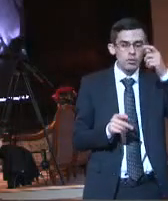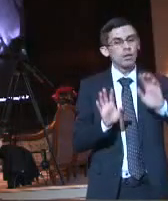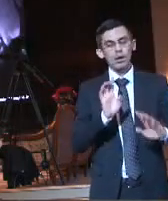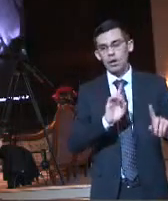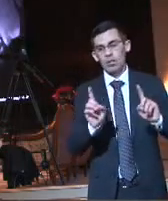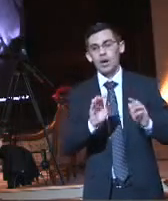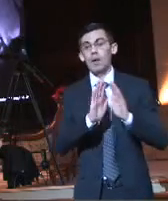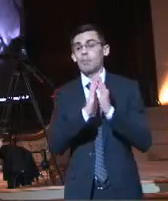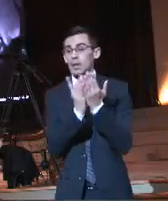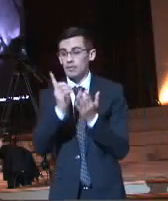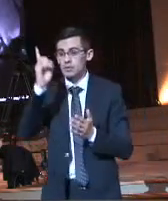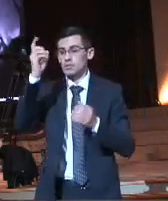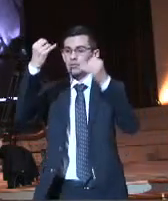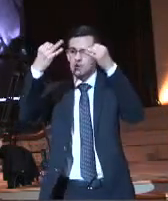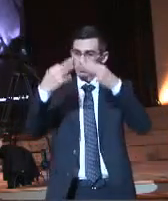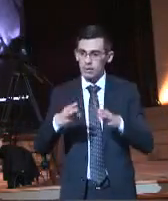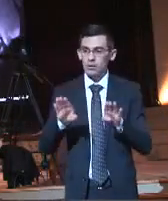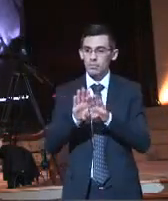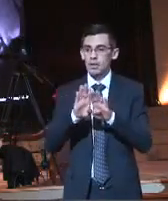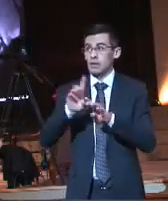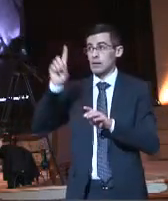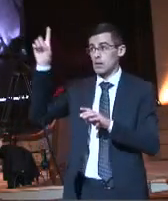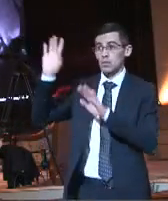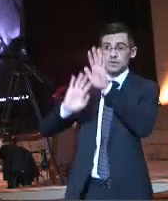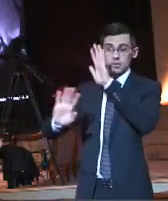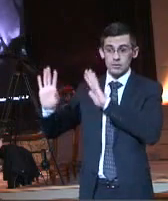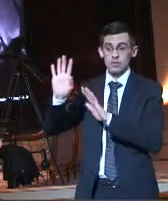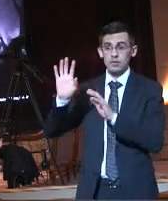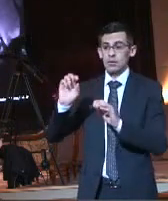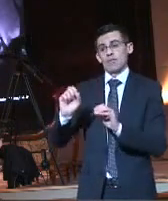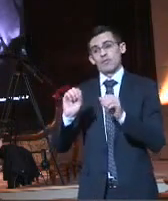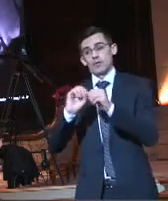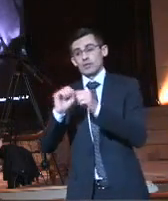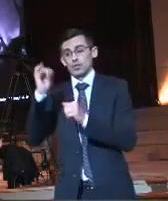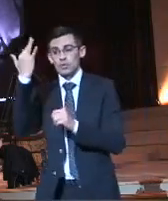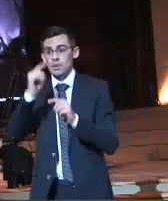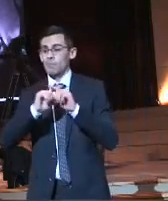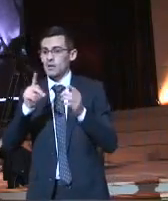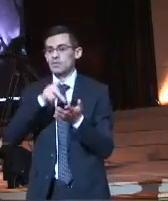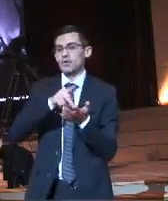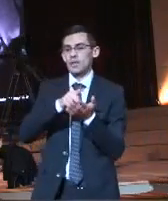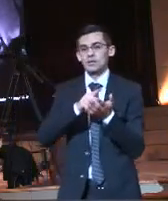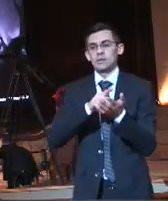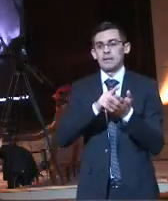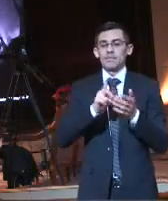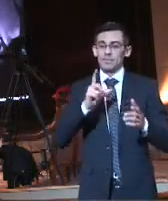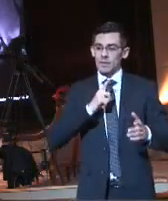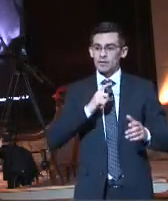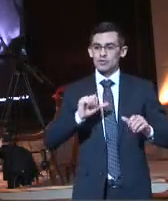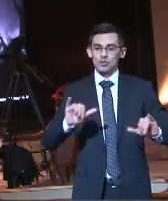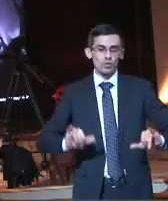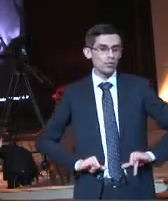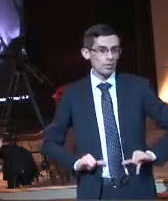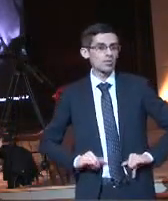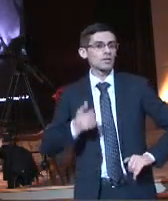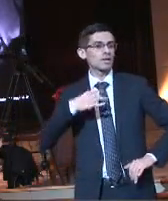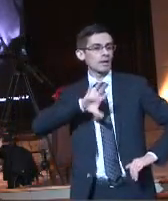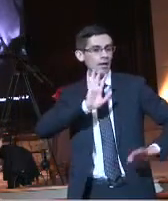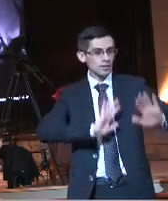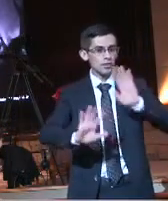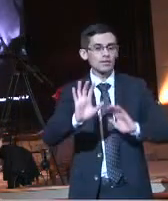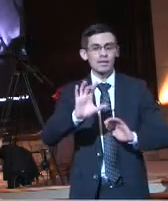a Bíblia diz que algumas coisas vêm dele, mas que outras coisas vêm da gente mesmo. E é interessante